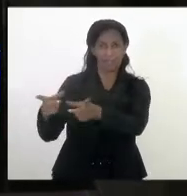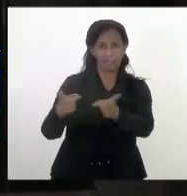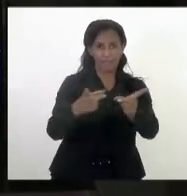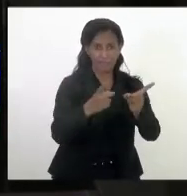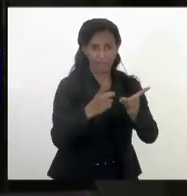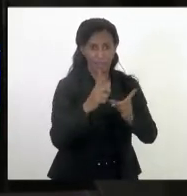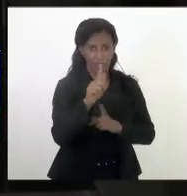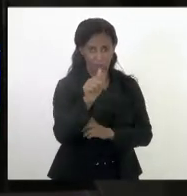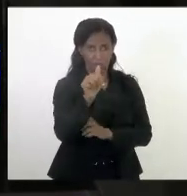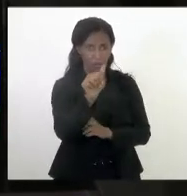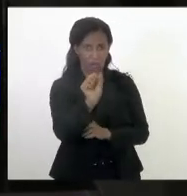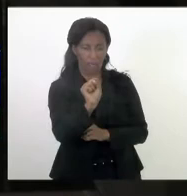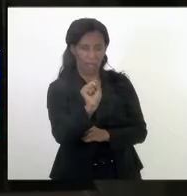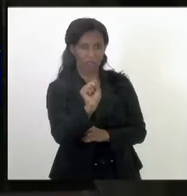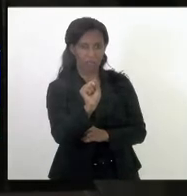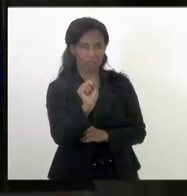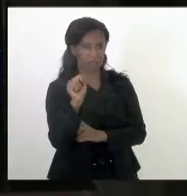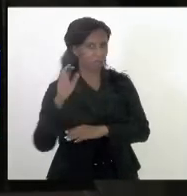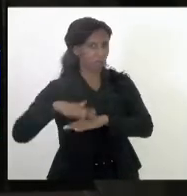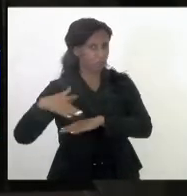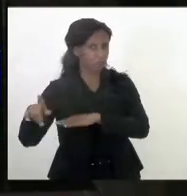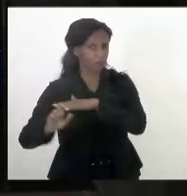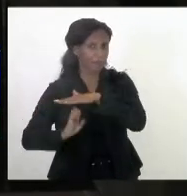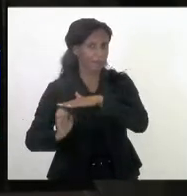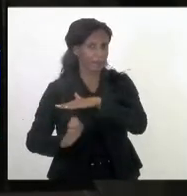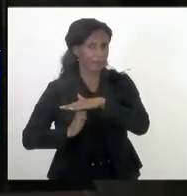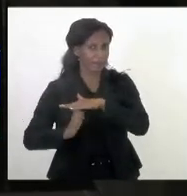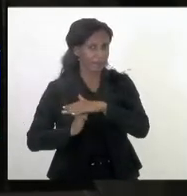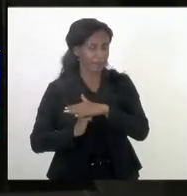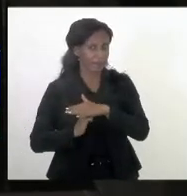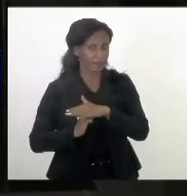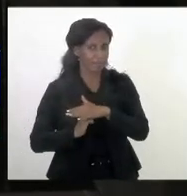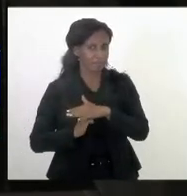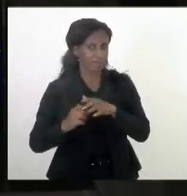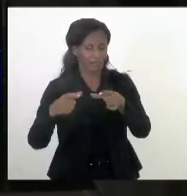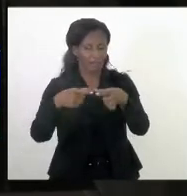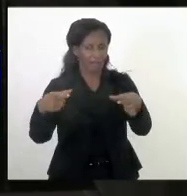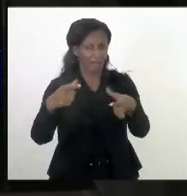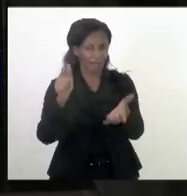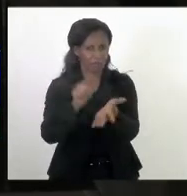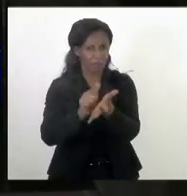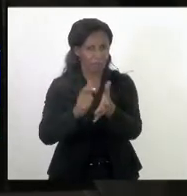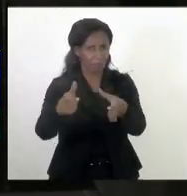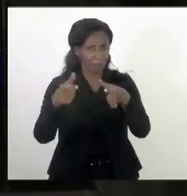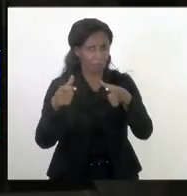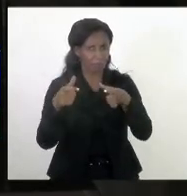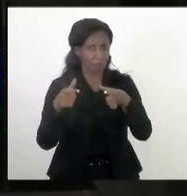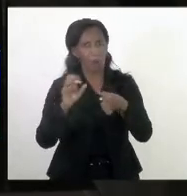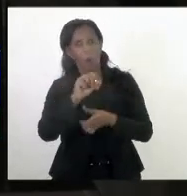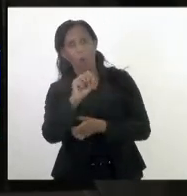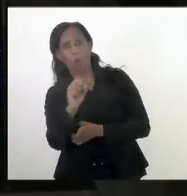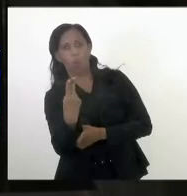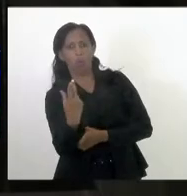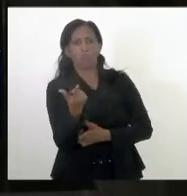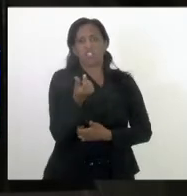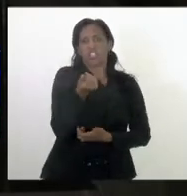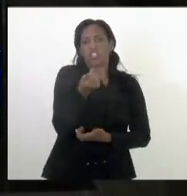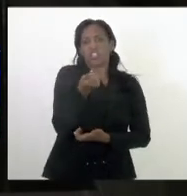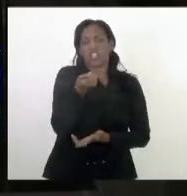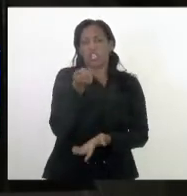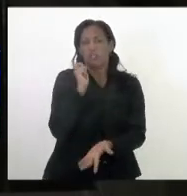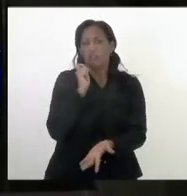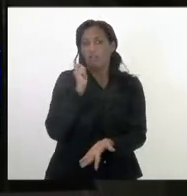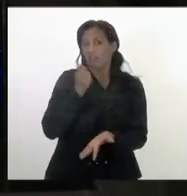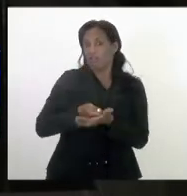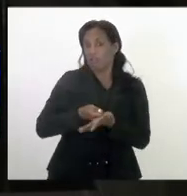gás, elas receberão esse vale gás? Ou será em dinheiro? As pessoas se comprometerão